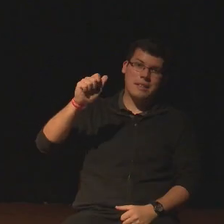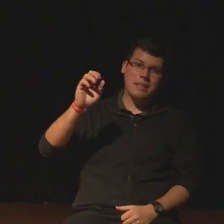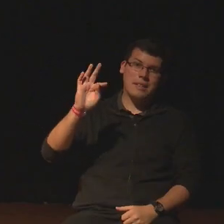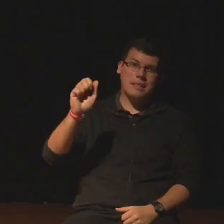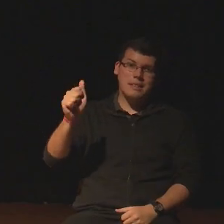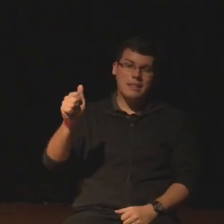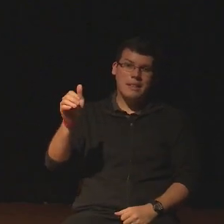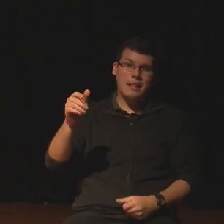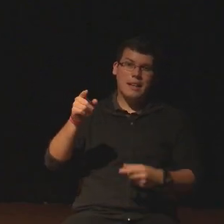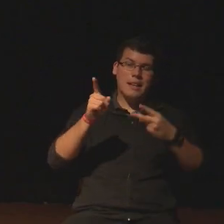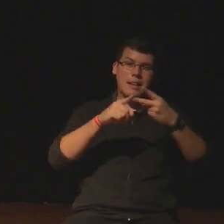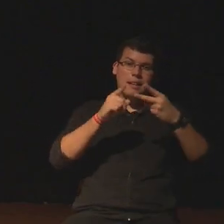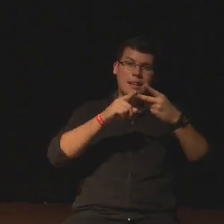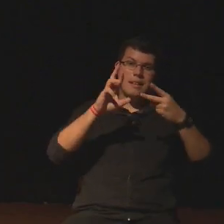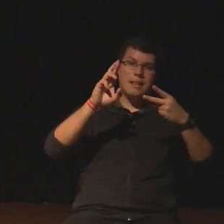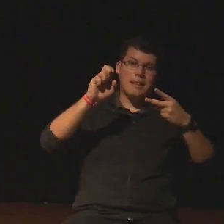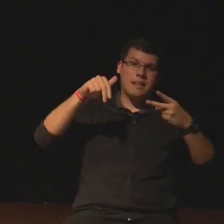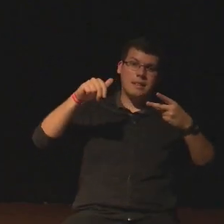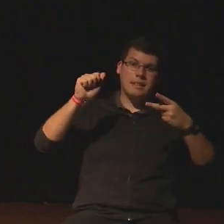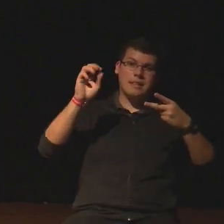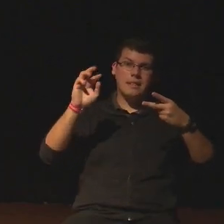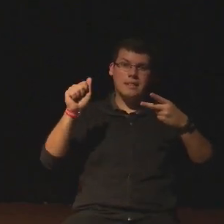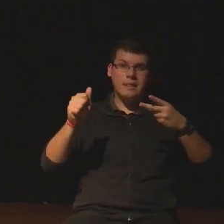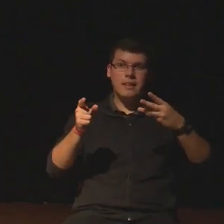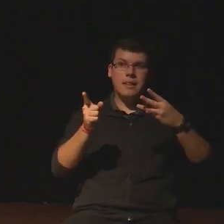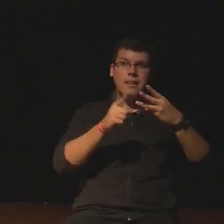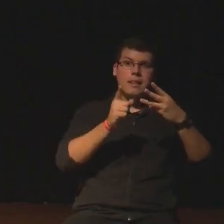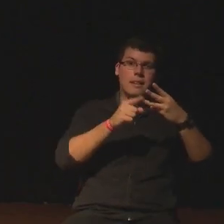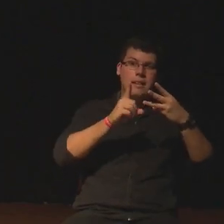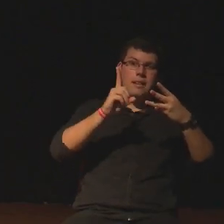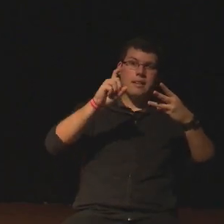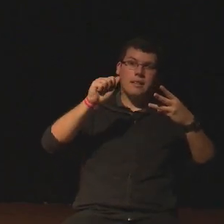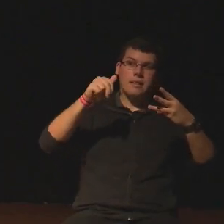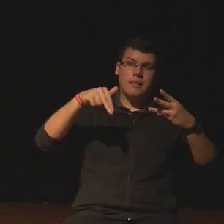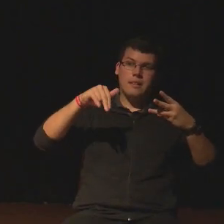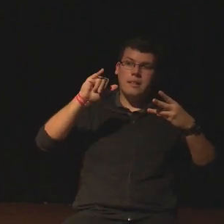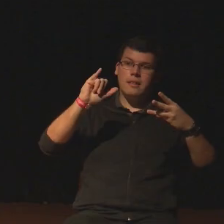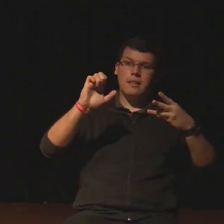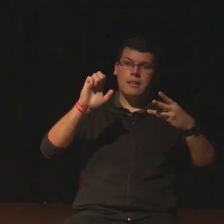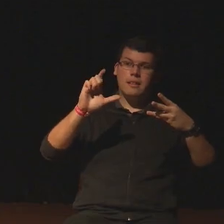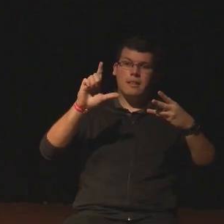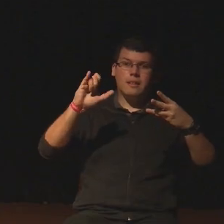Renato, Daniela e Marcelo, se puderem se dirigir aqui à frente, por gentileza.